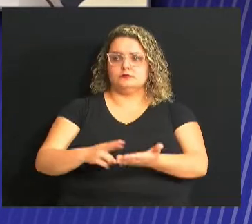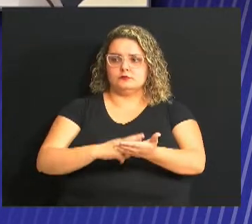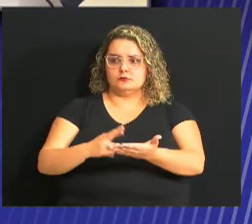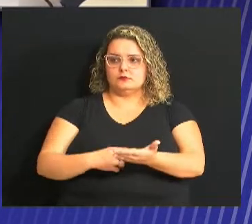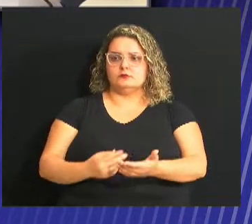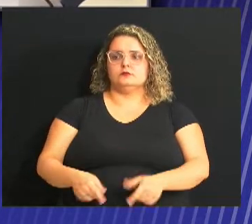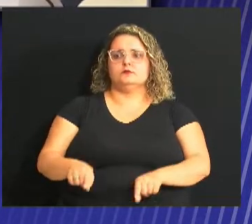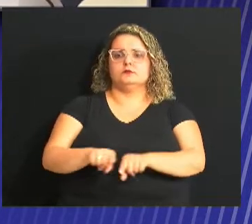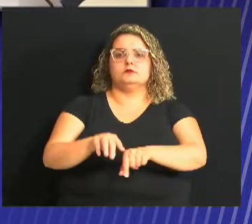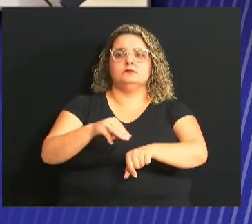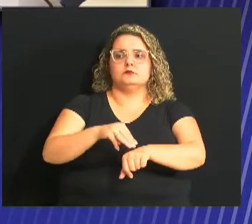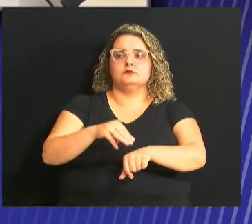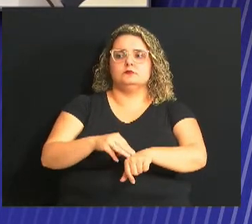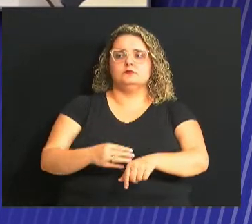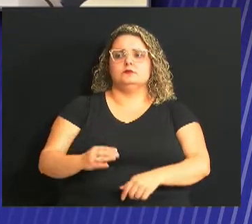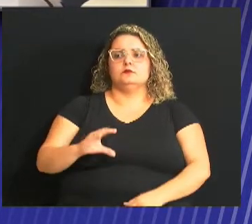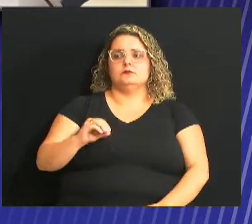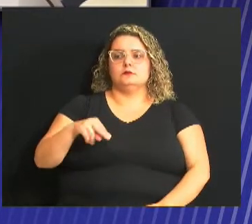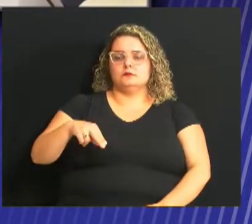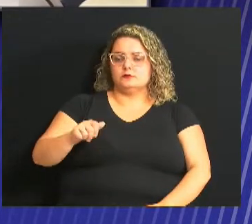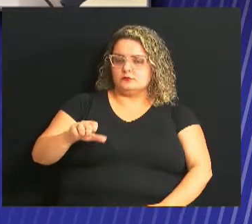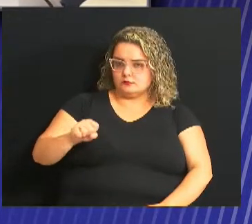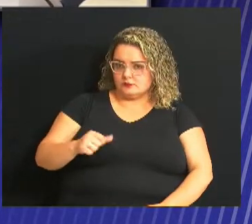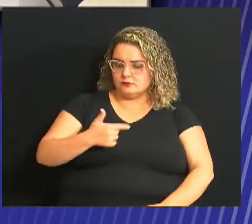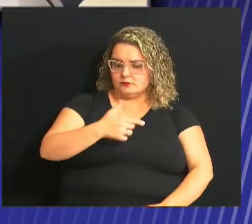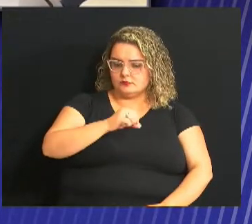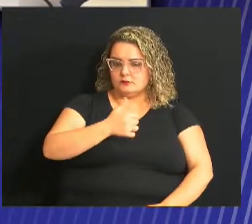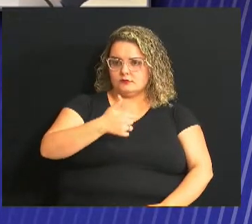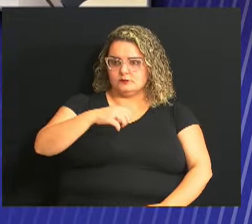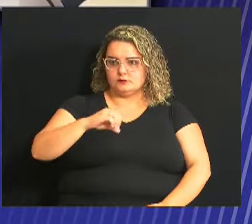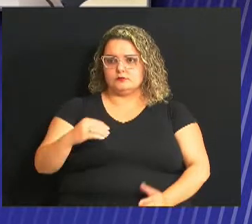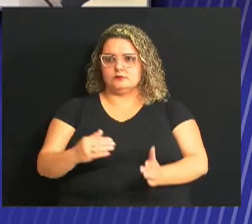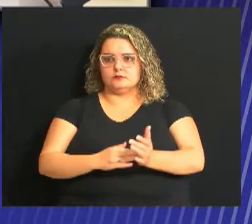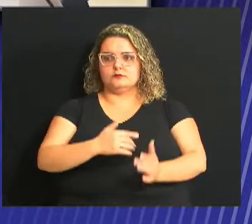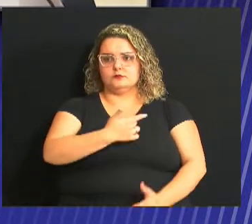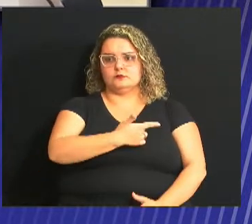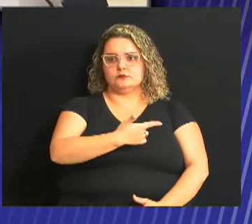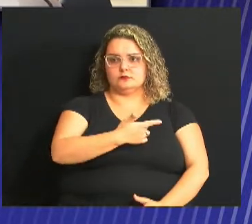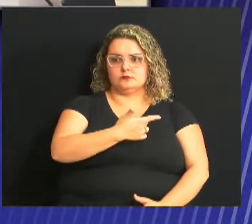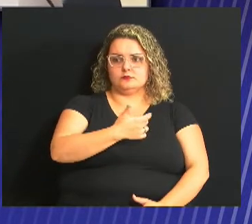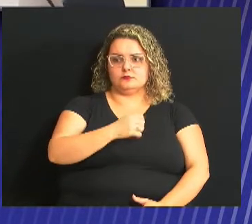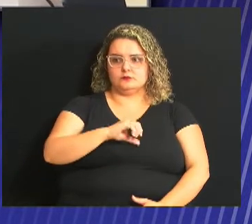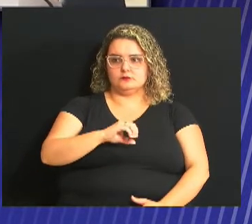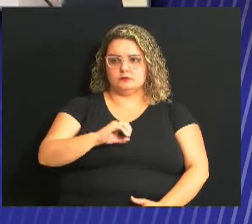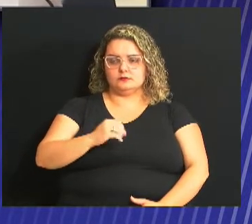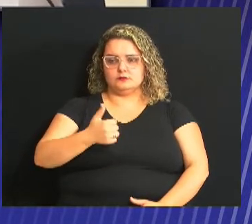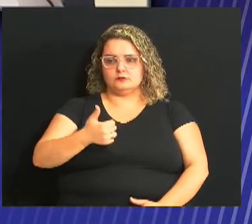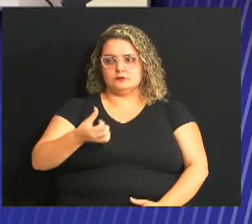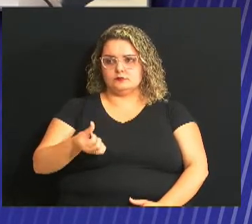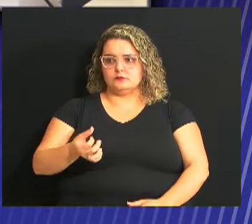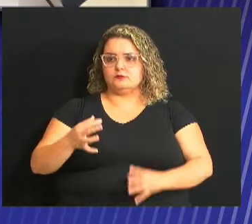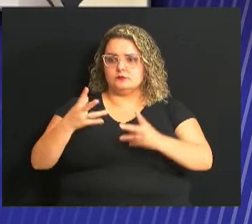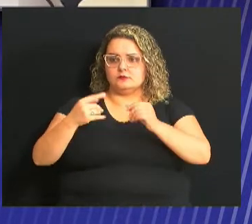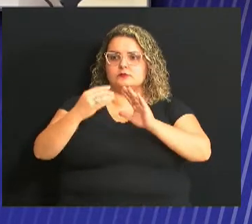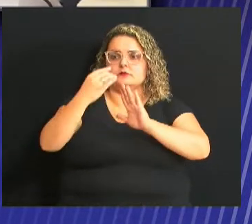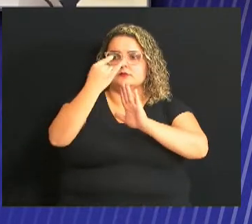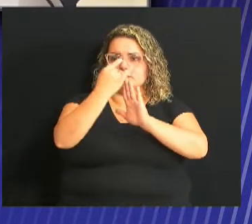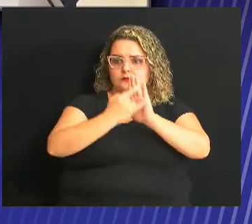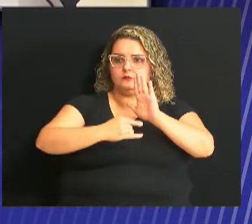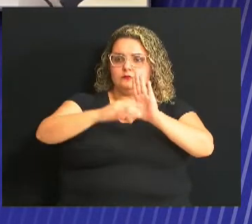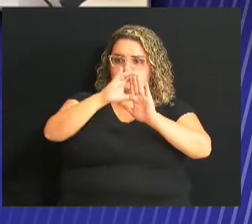Avaliação de Educação Superior, o CONAIS, de 2010 a 2016. Então, tem aqui todo um